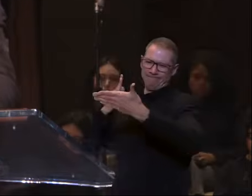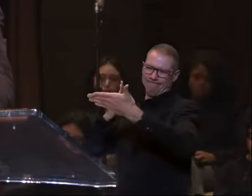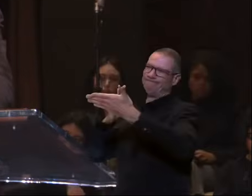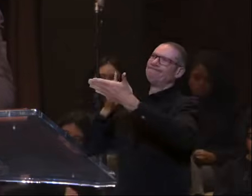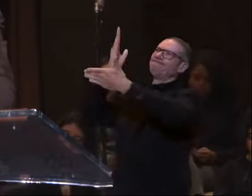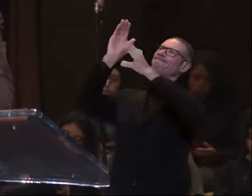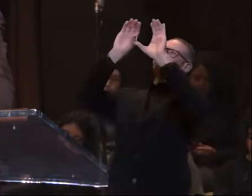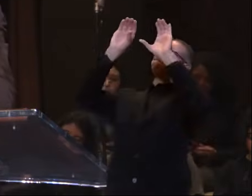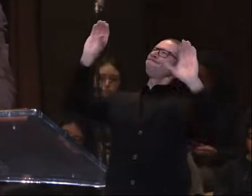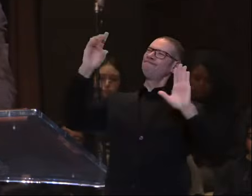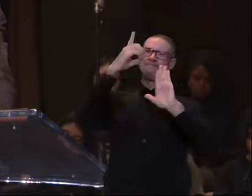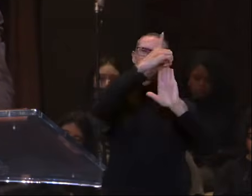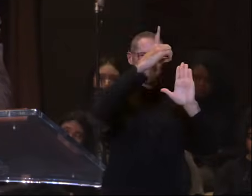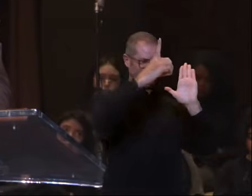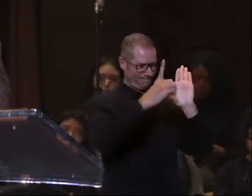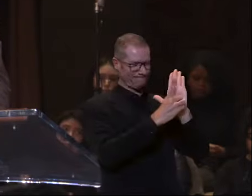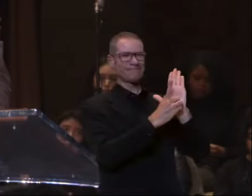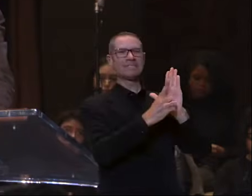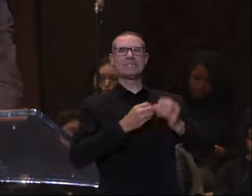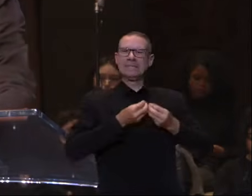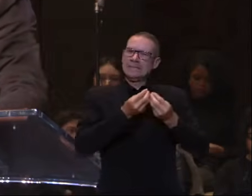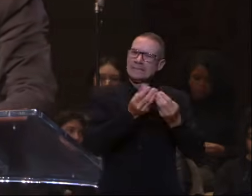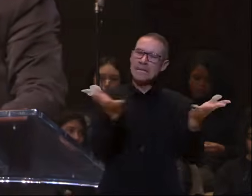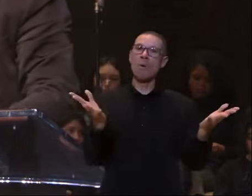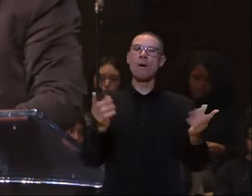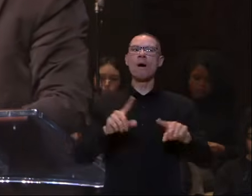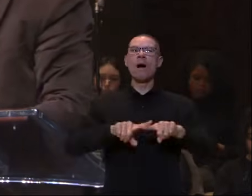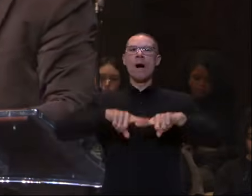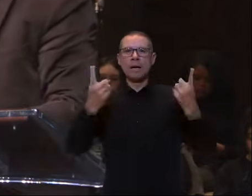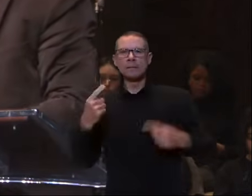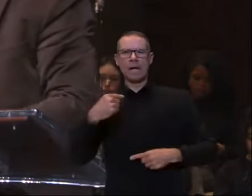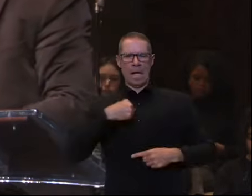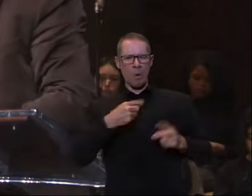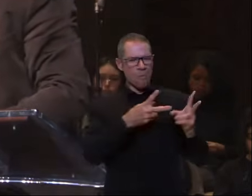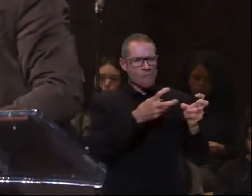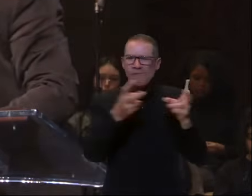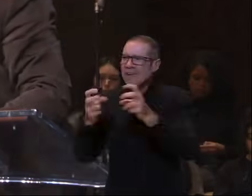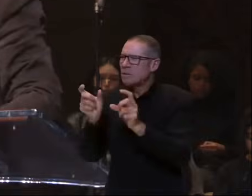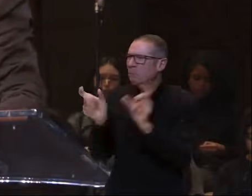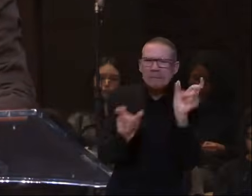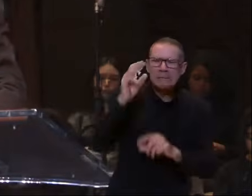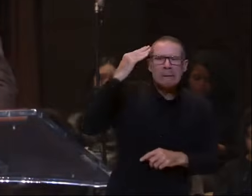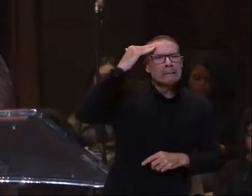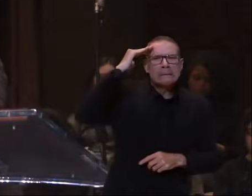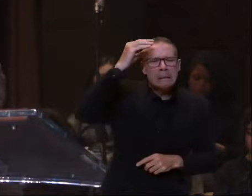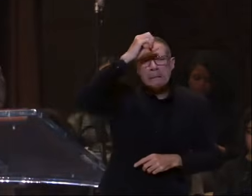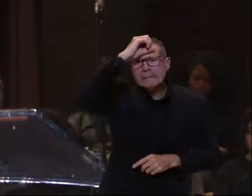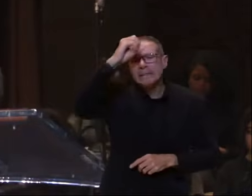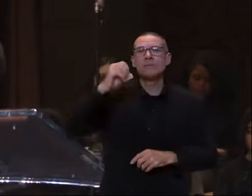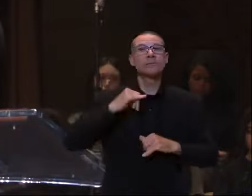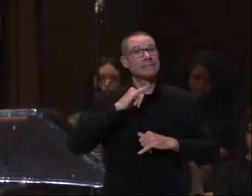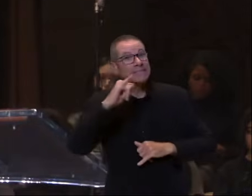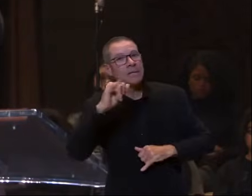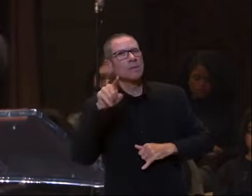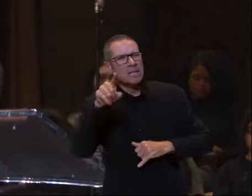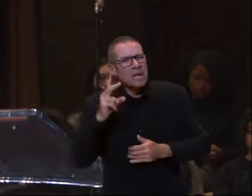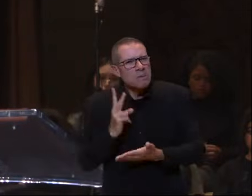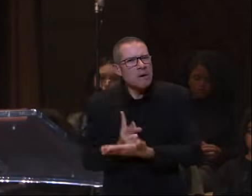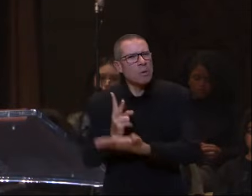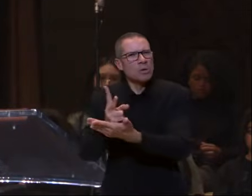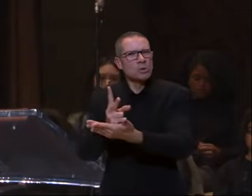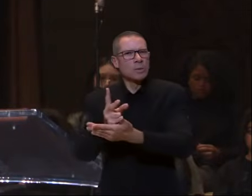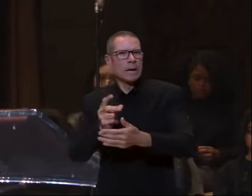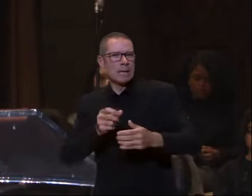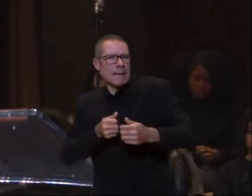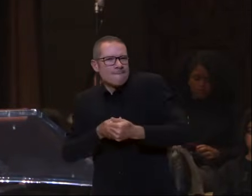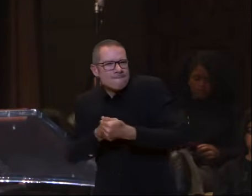na mão. Só que eu vejo muitas pessoas que não entendem. E deixa eu te dizer, você vai continuar sendo